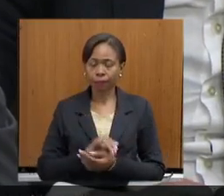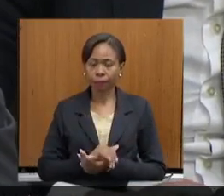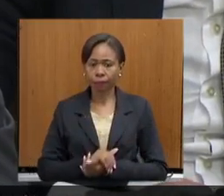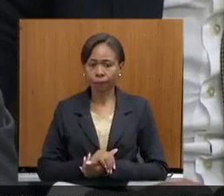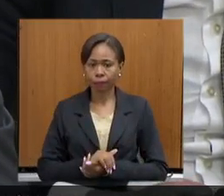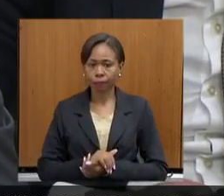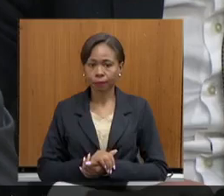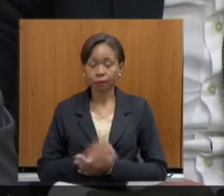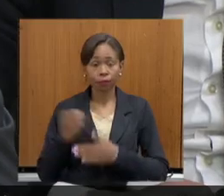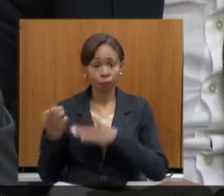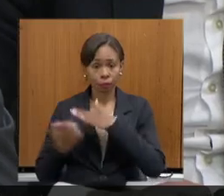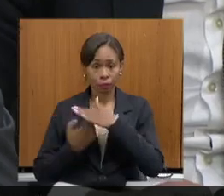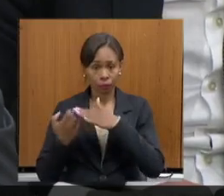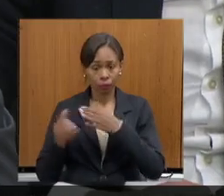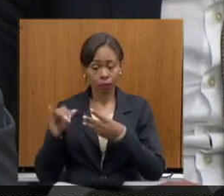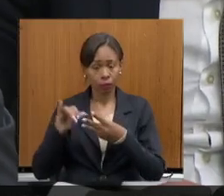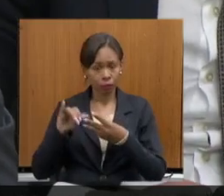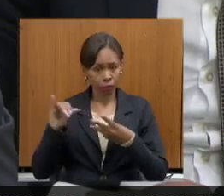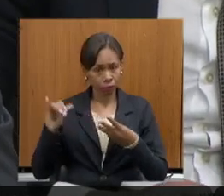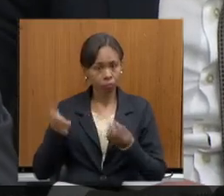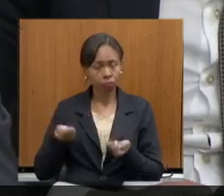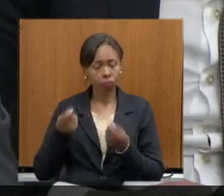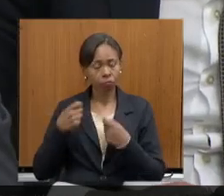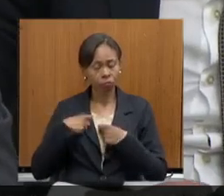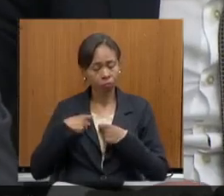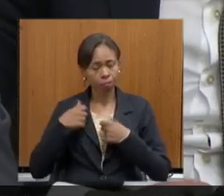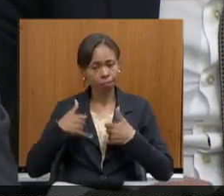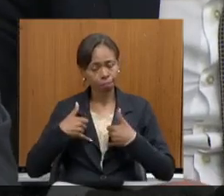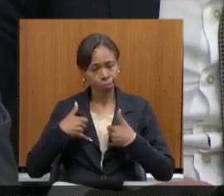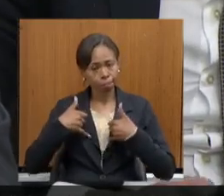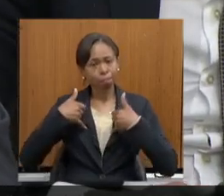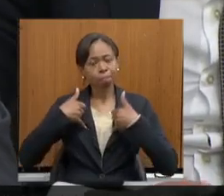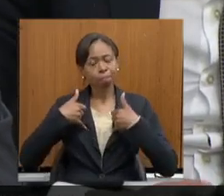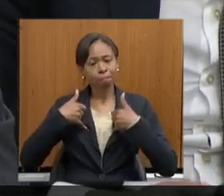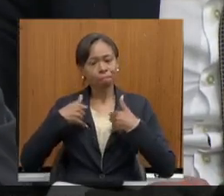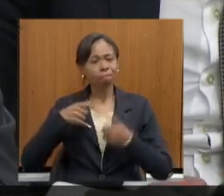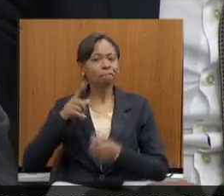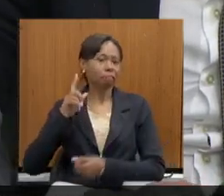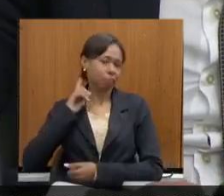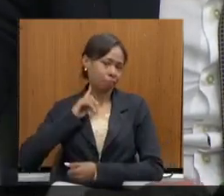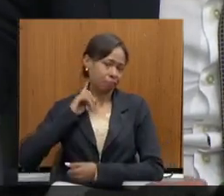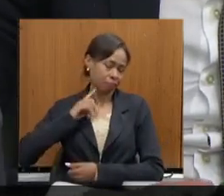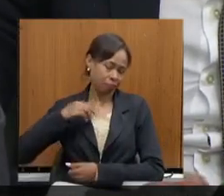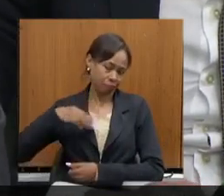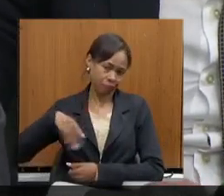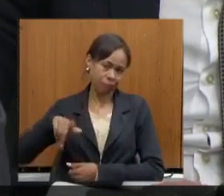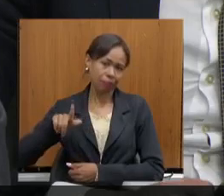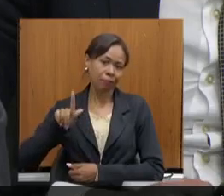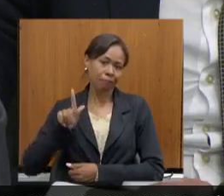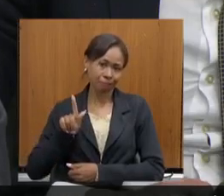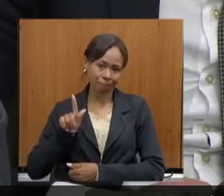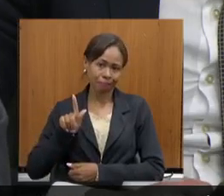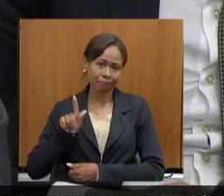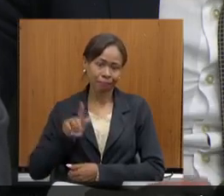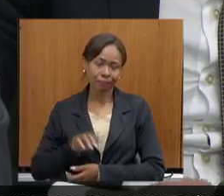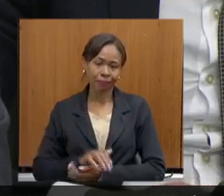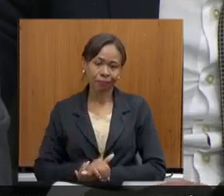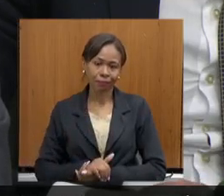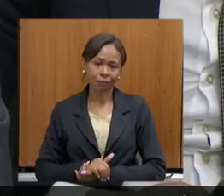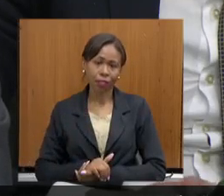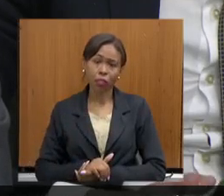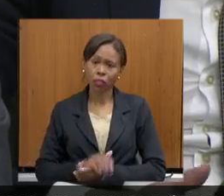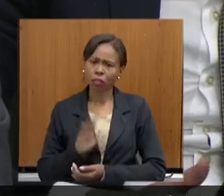Cemig é o orgulho para todos nós mineiros como presidente Reinaldo falou é